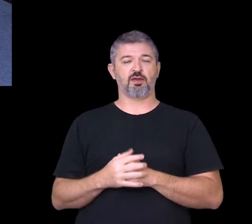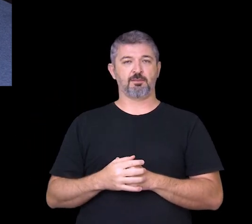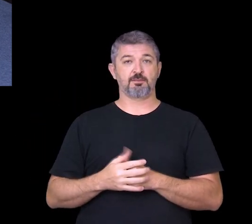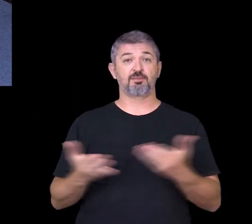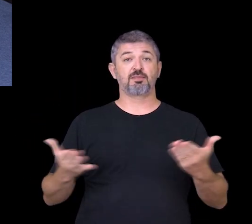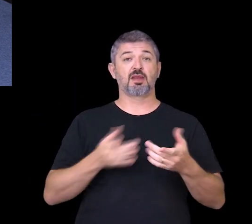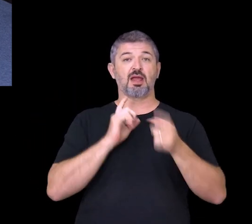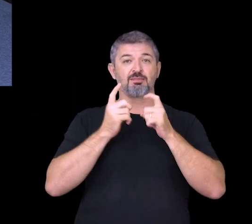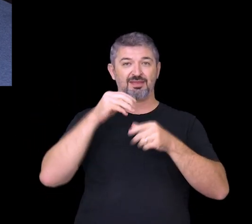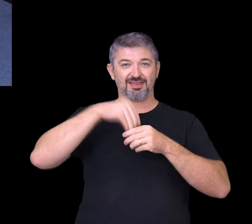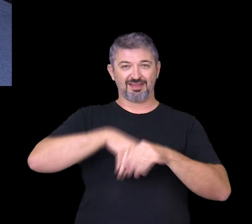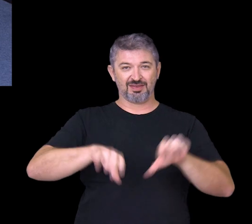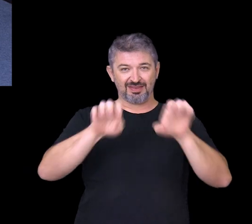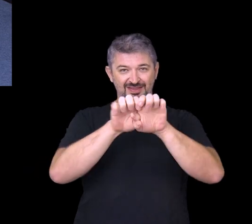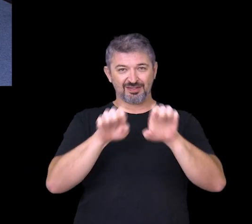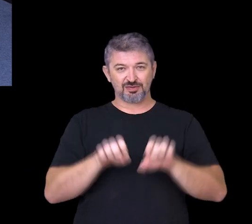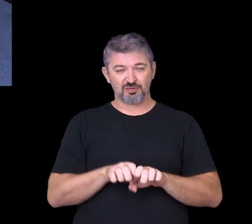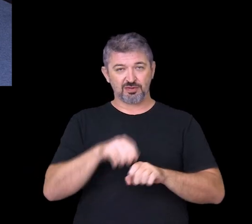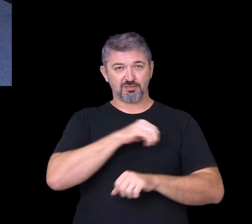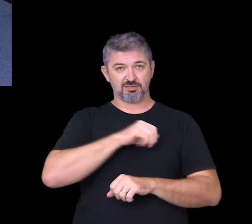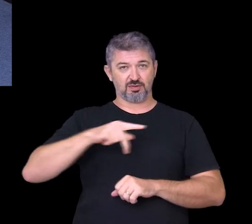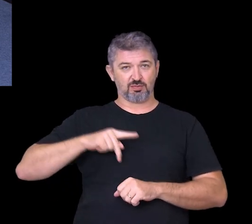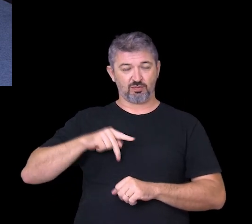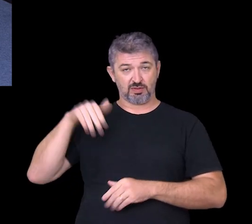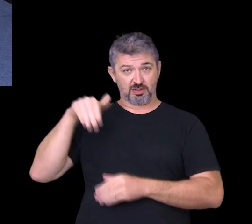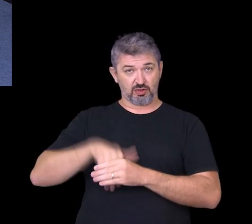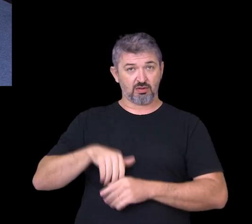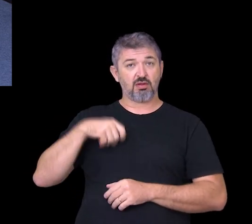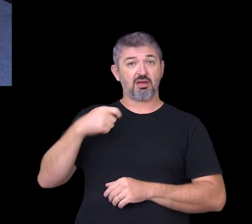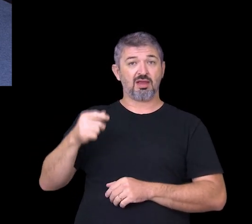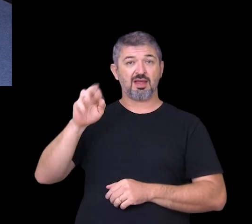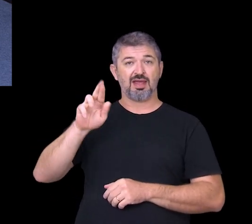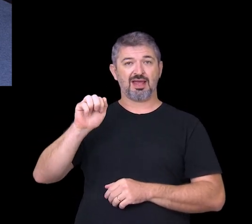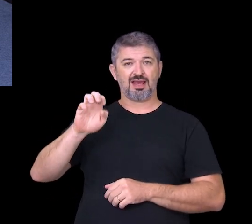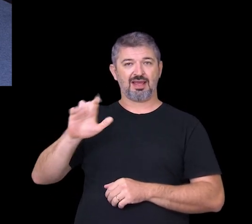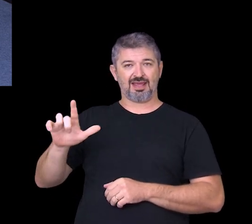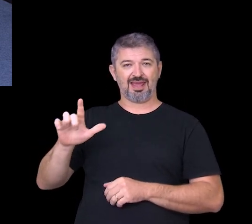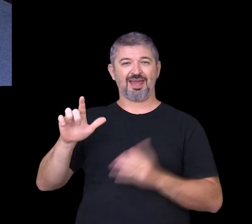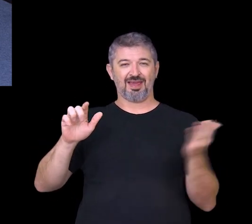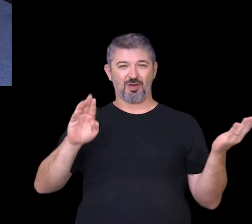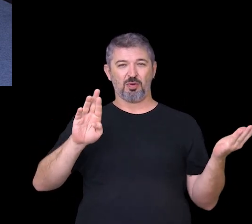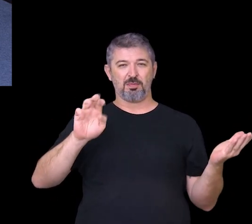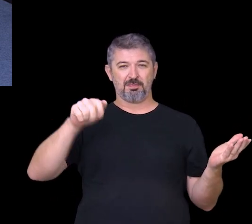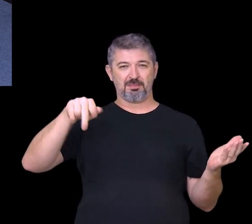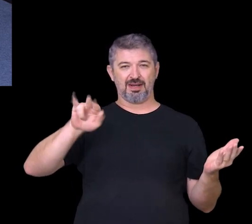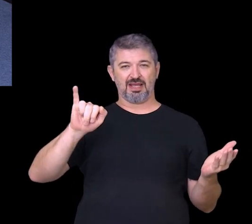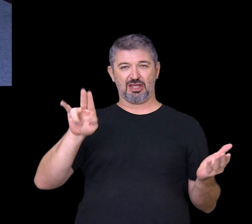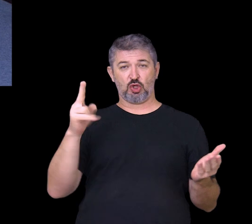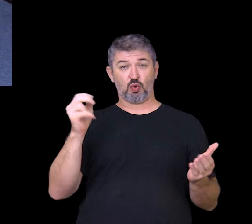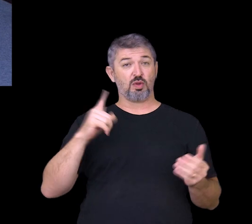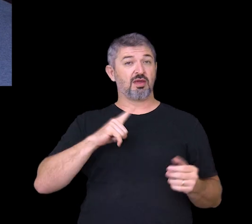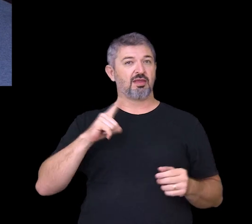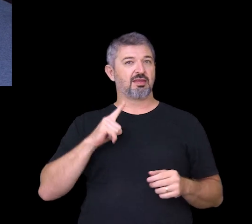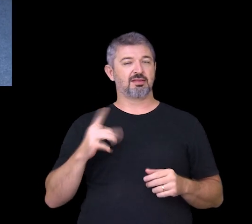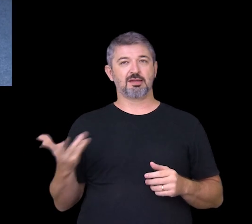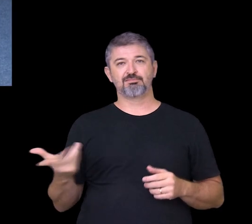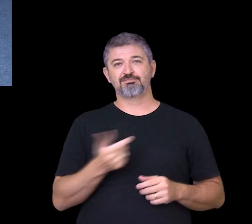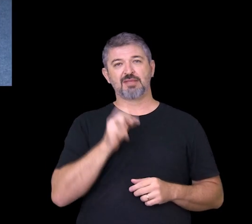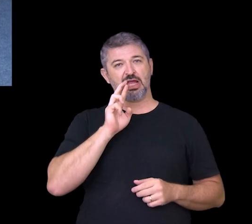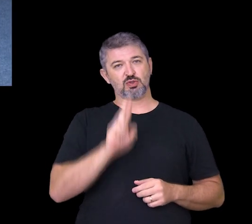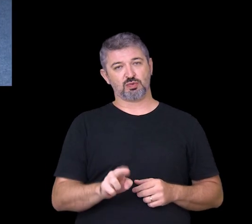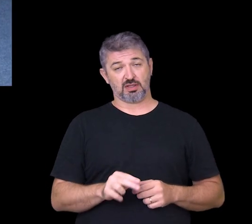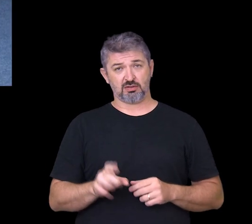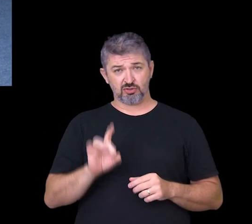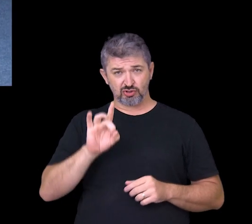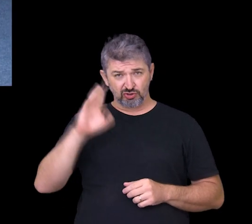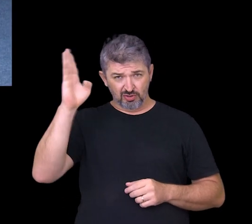sido pilotado, comandado dentro da estrutura do Ministério Público Eleitoral pela Raquel Branquinho já traz muitos resultados. Isso é um